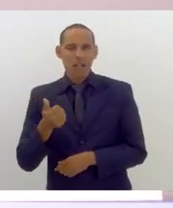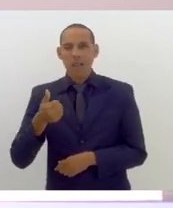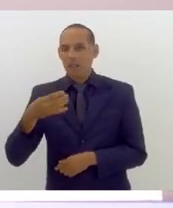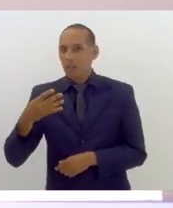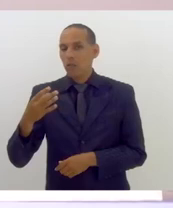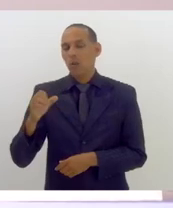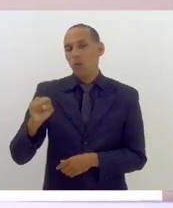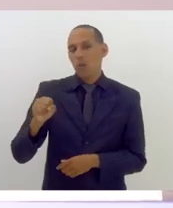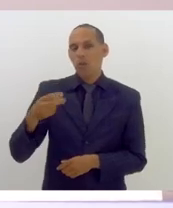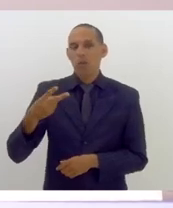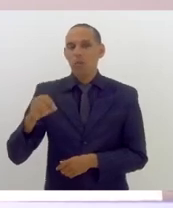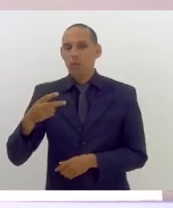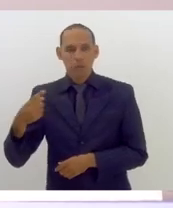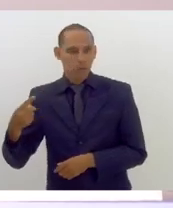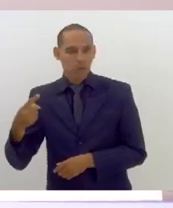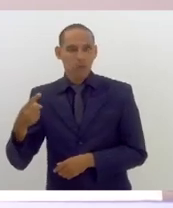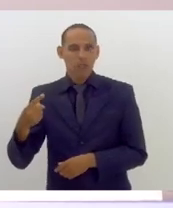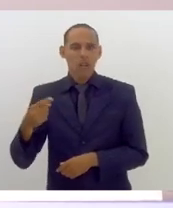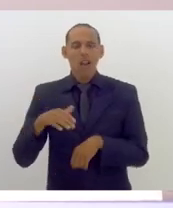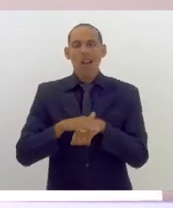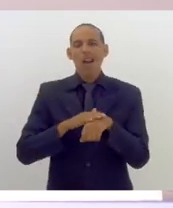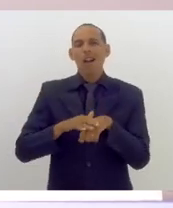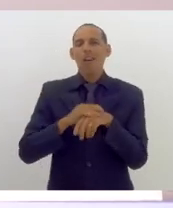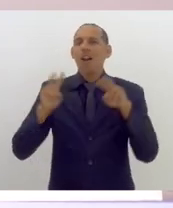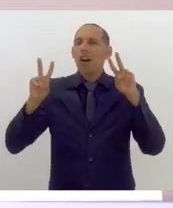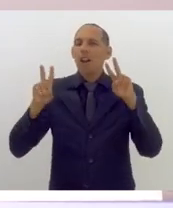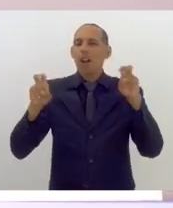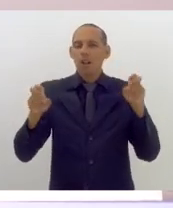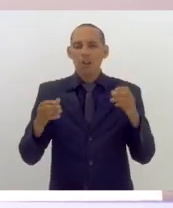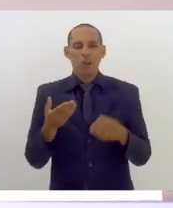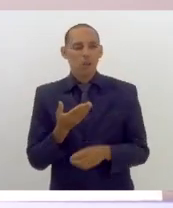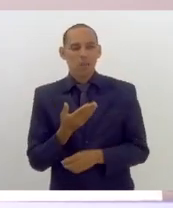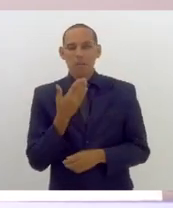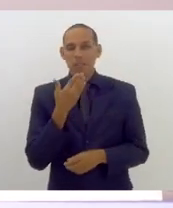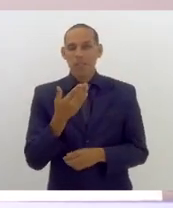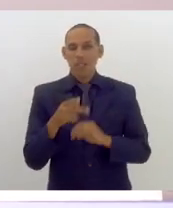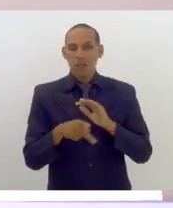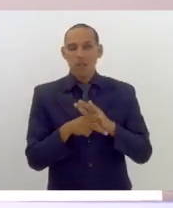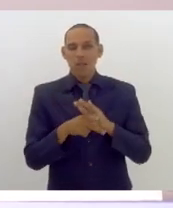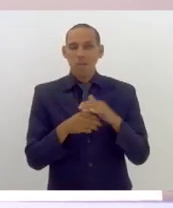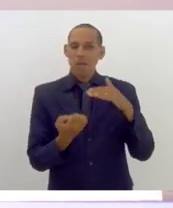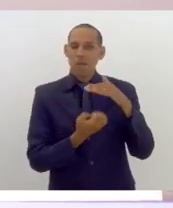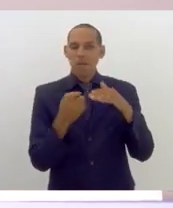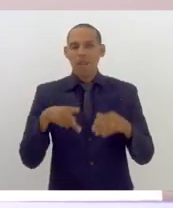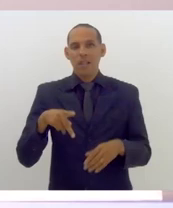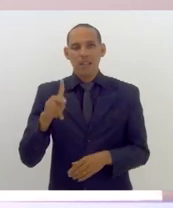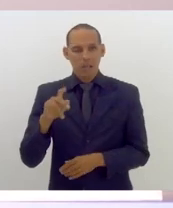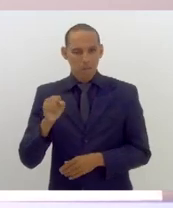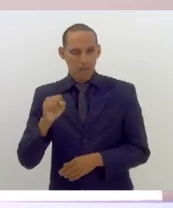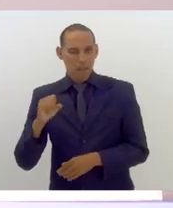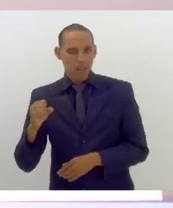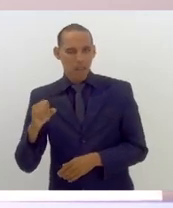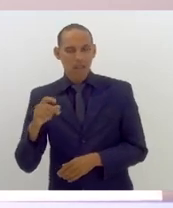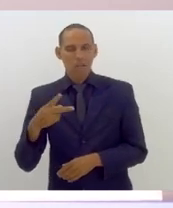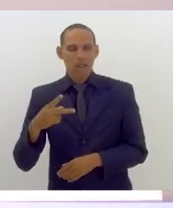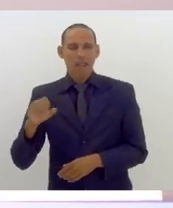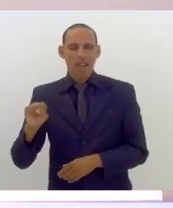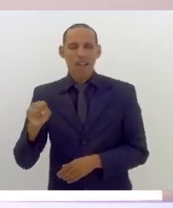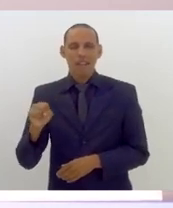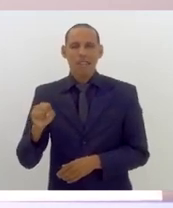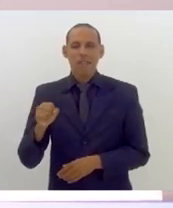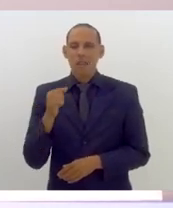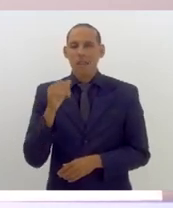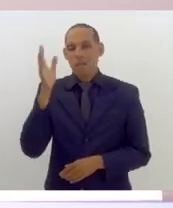barra 2021 a conversa sobre a solicitação apresentada pela empresa é chip Brasil energia